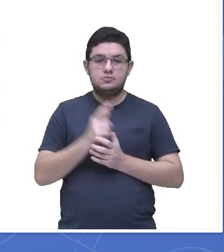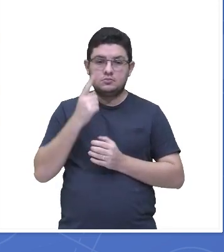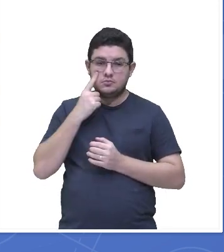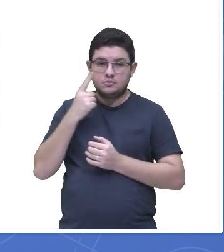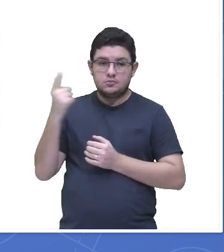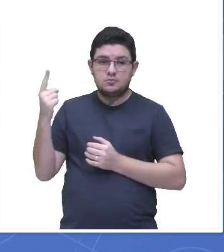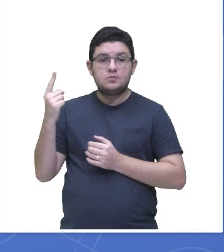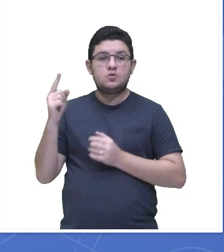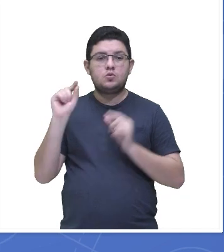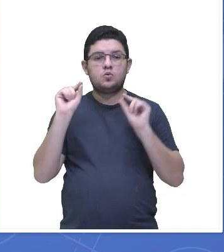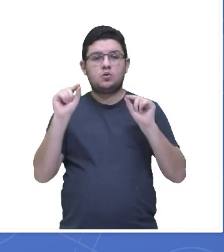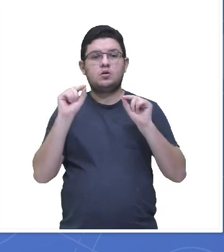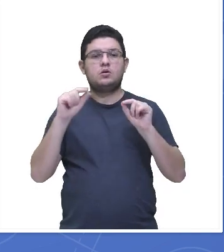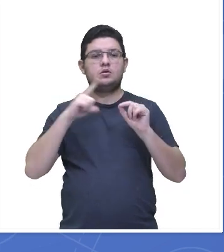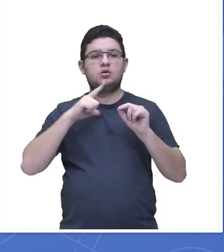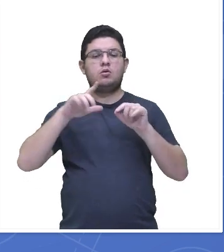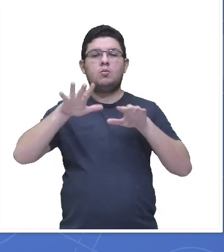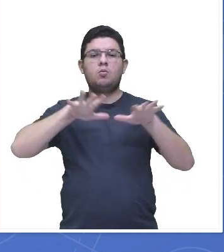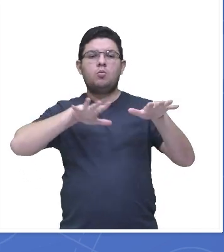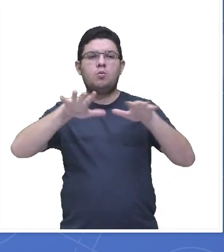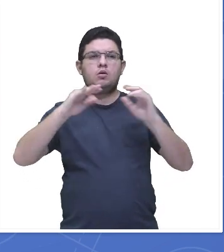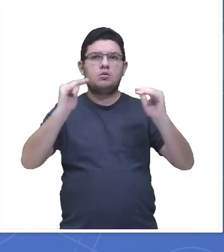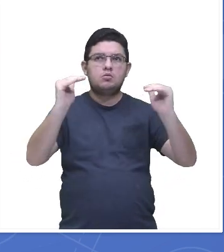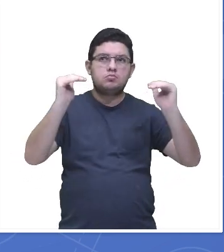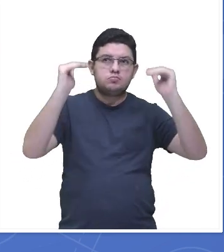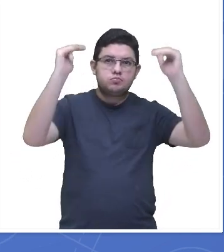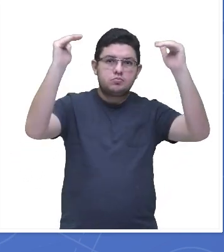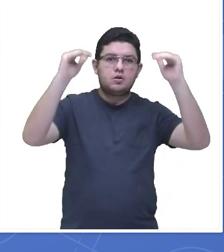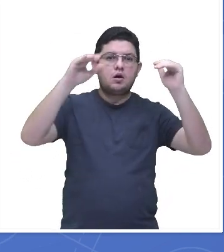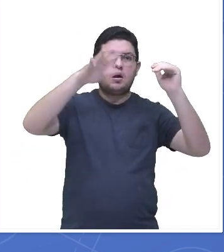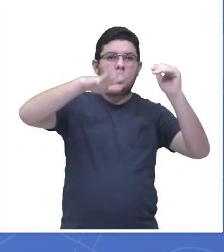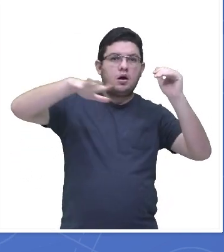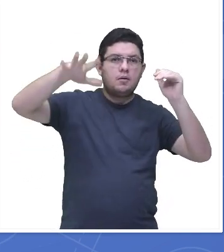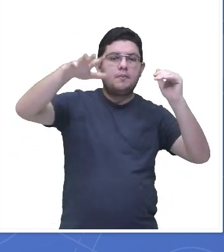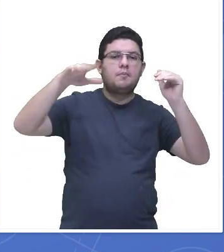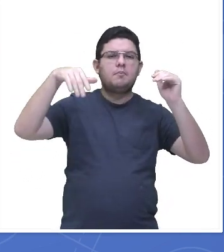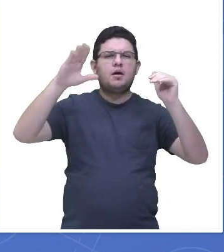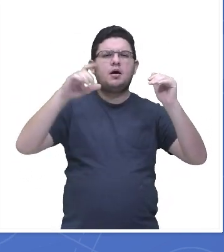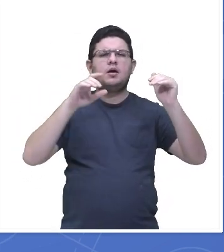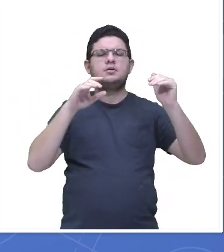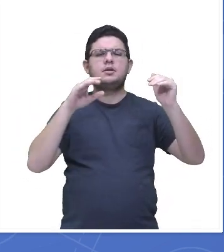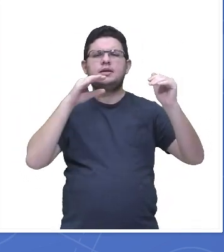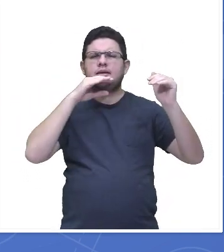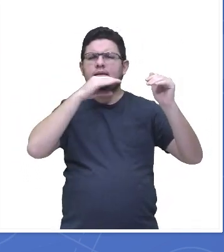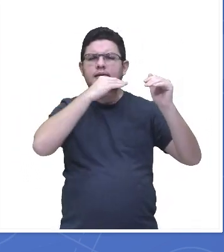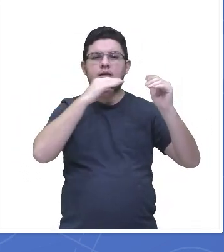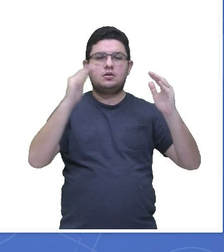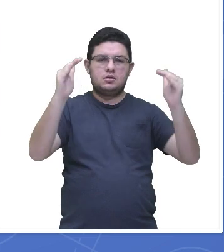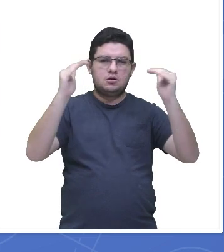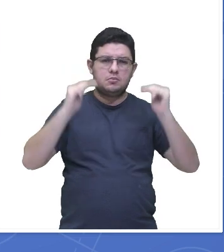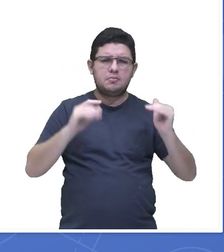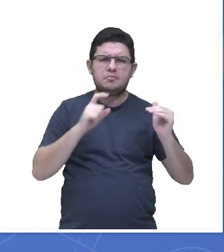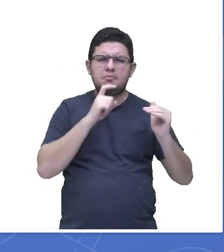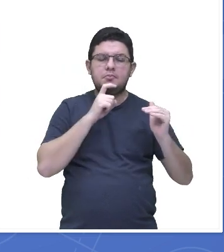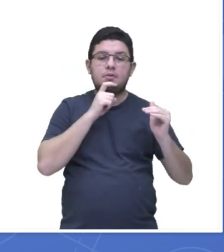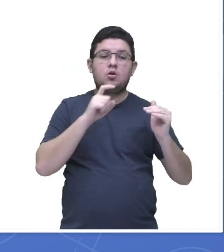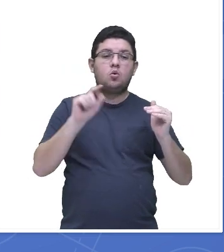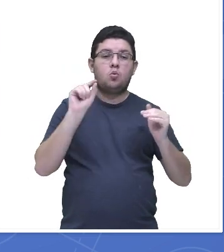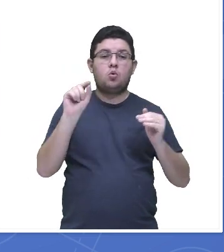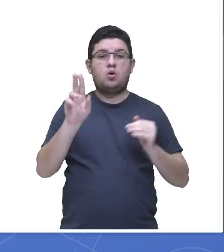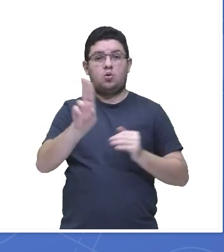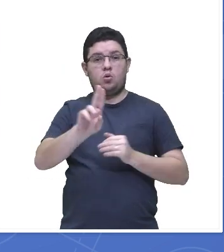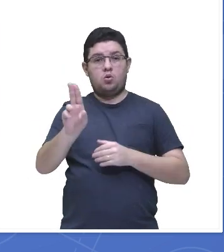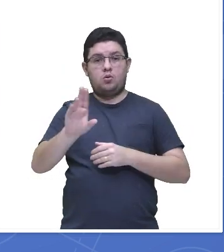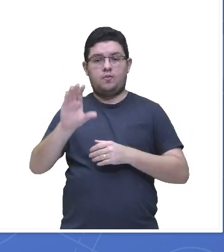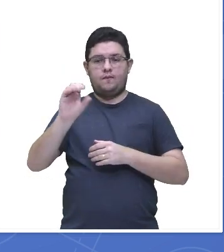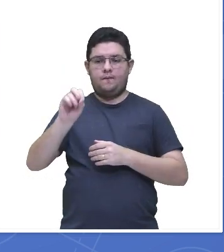gente chama esse movimento dos fluidos de correntes de convecção. E eles acontecem aí normalmente,